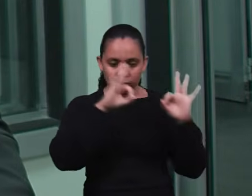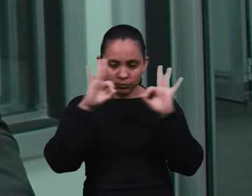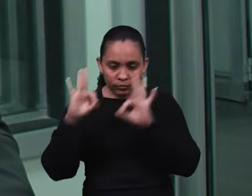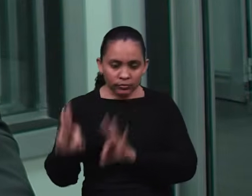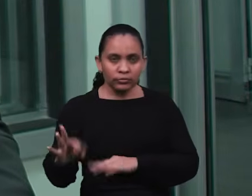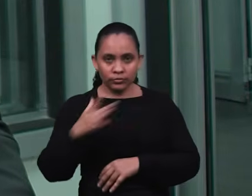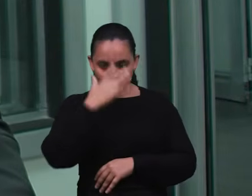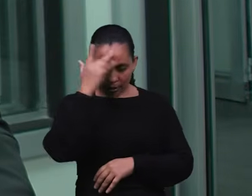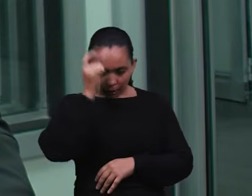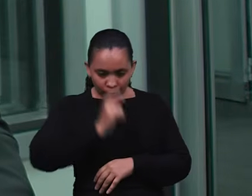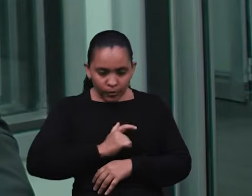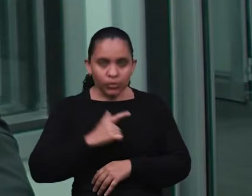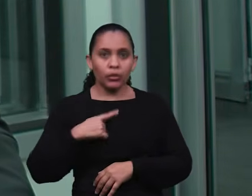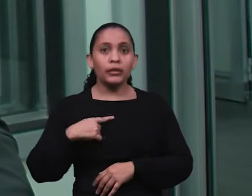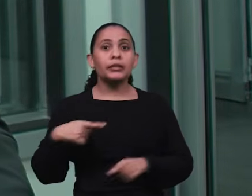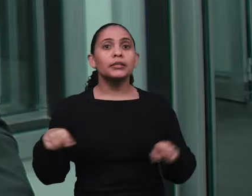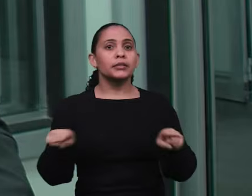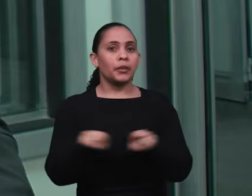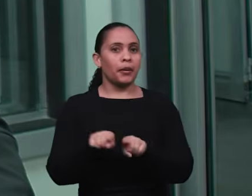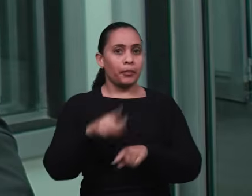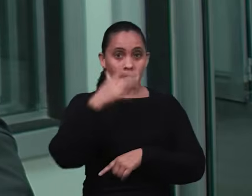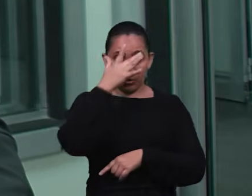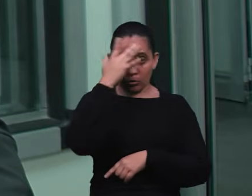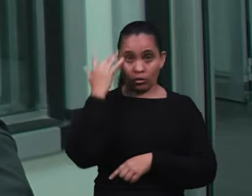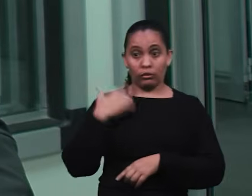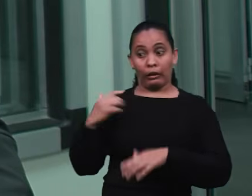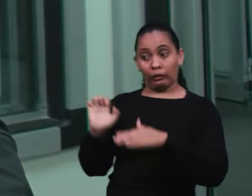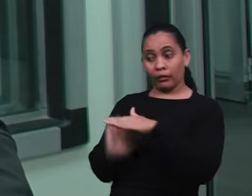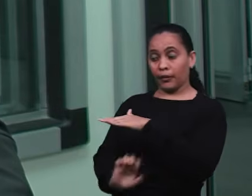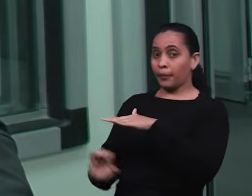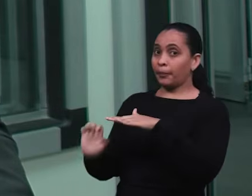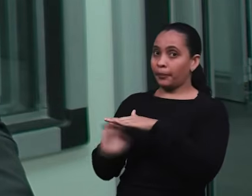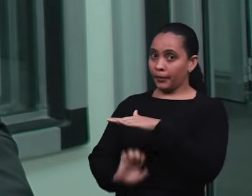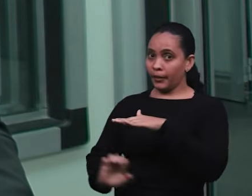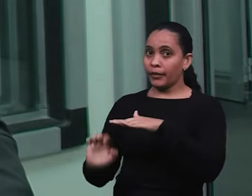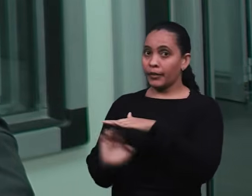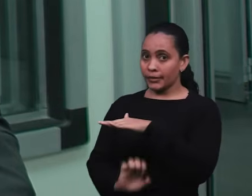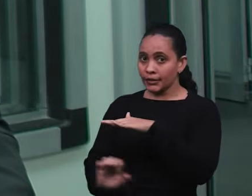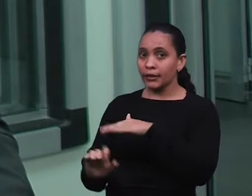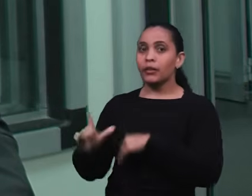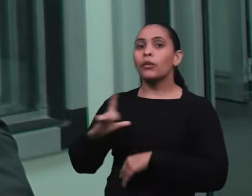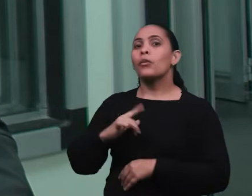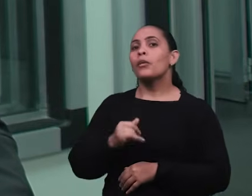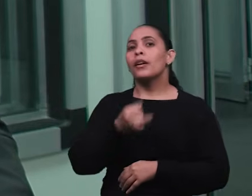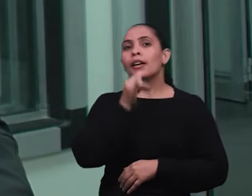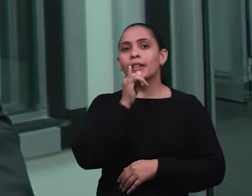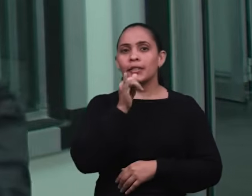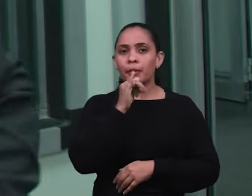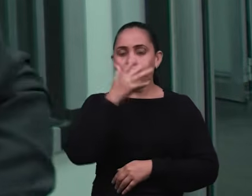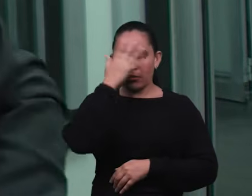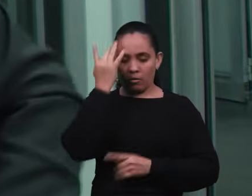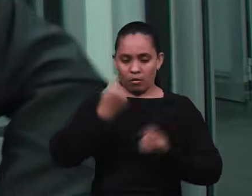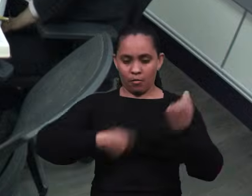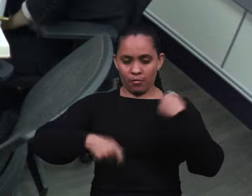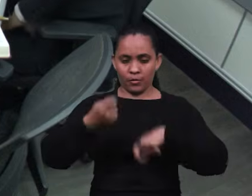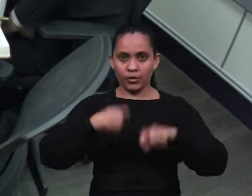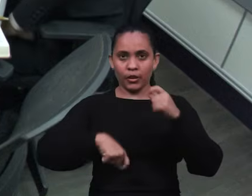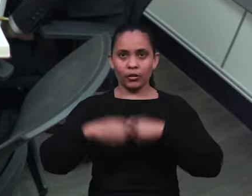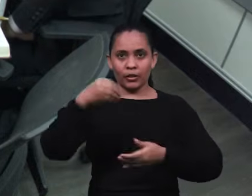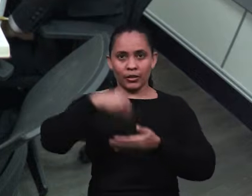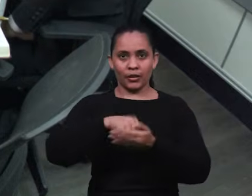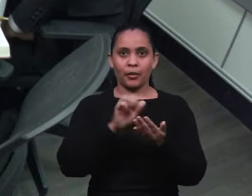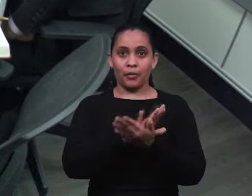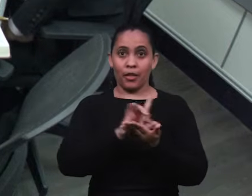pessoa física, principalmente também pessoas jurídicas, empresas, né? Quer ver um grande exemplo de gestor,